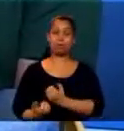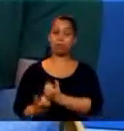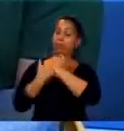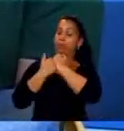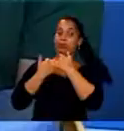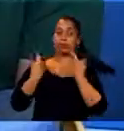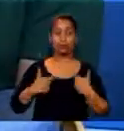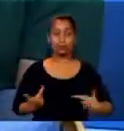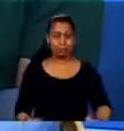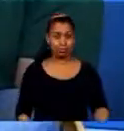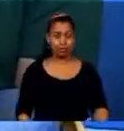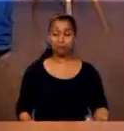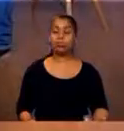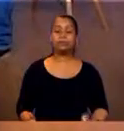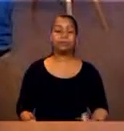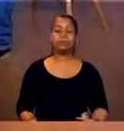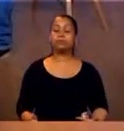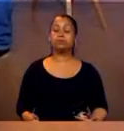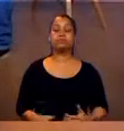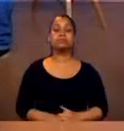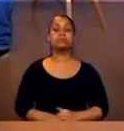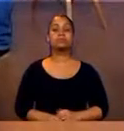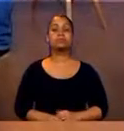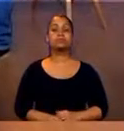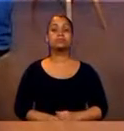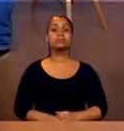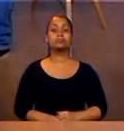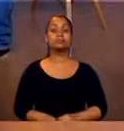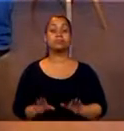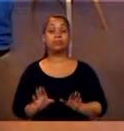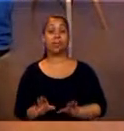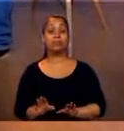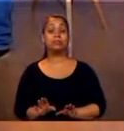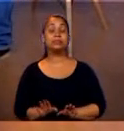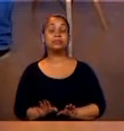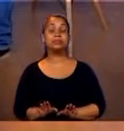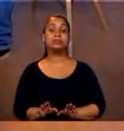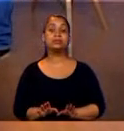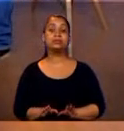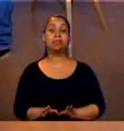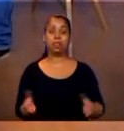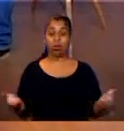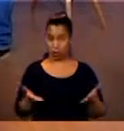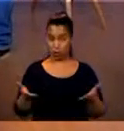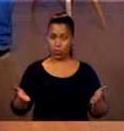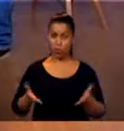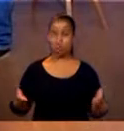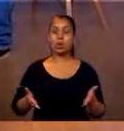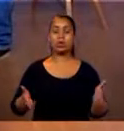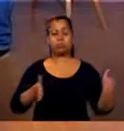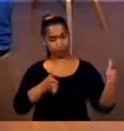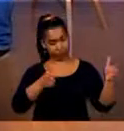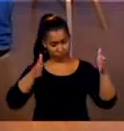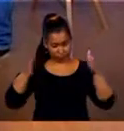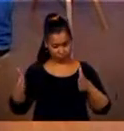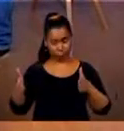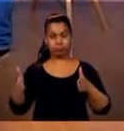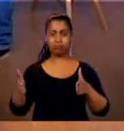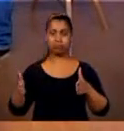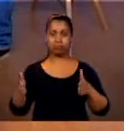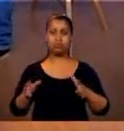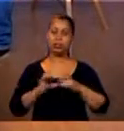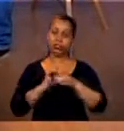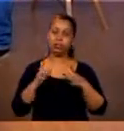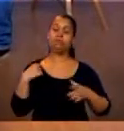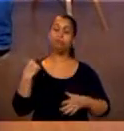tinha essas portas abertas, né? Mas nessa gestão, pelo menos, estão